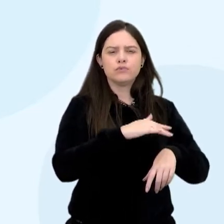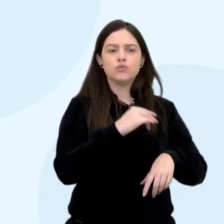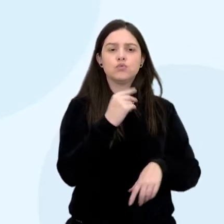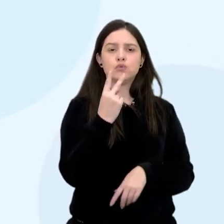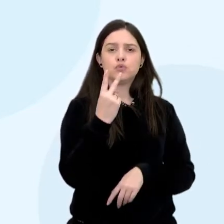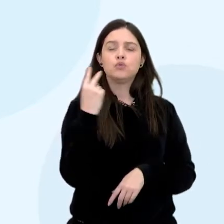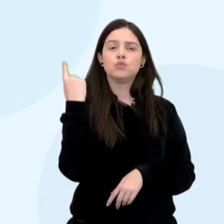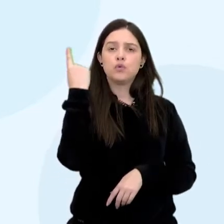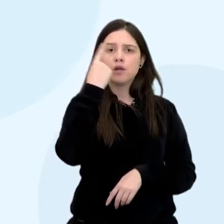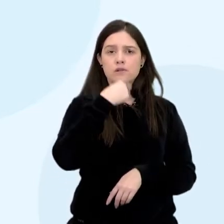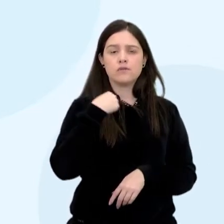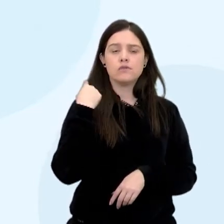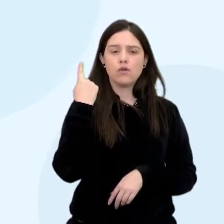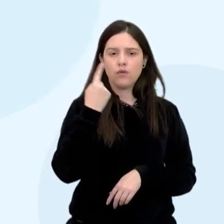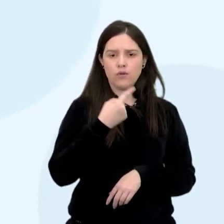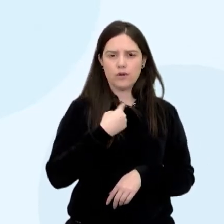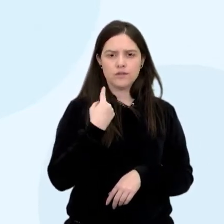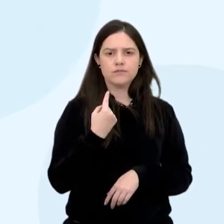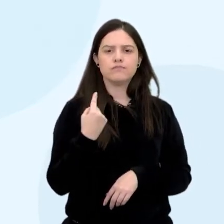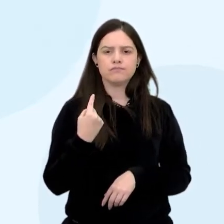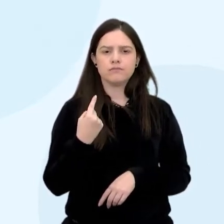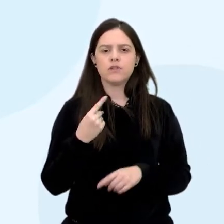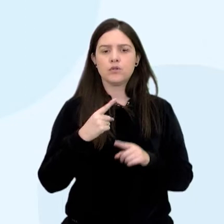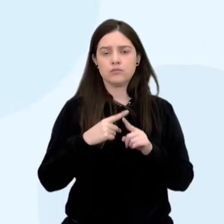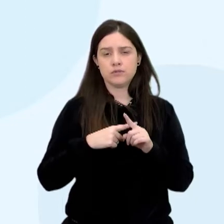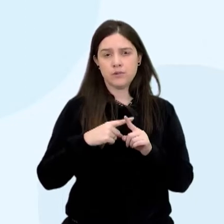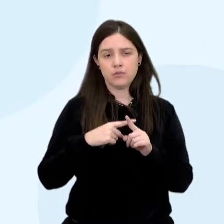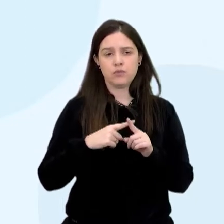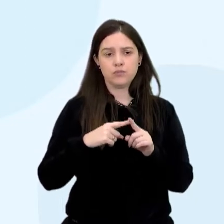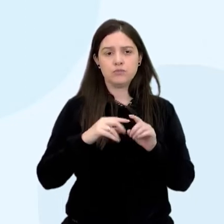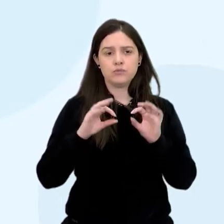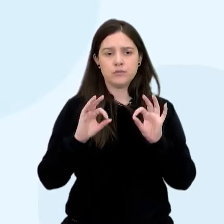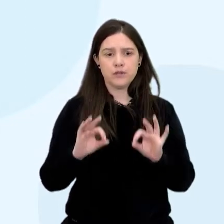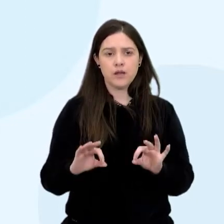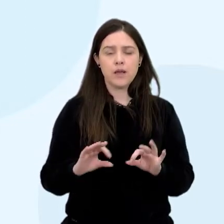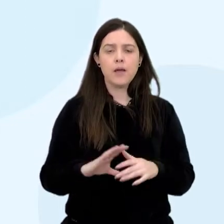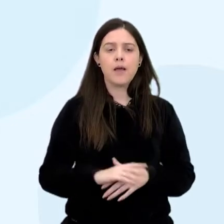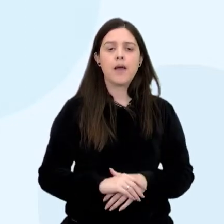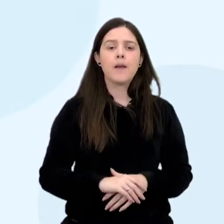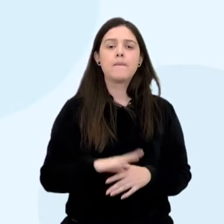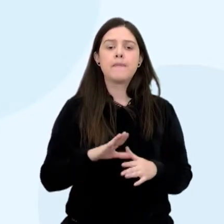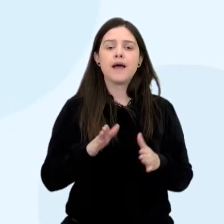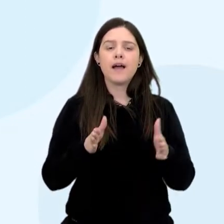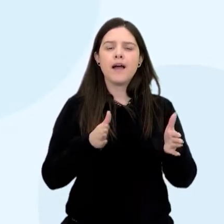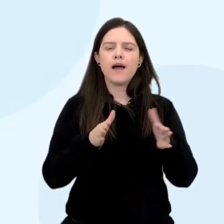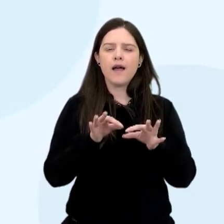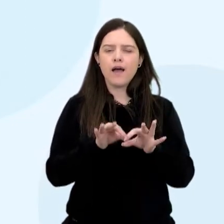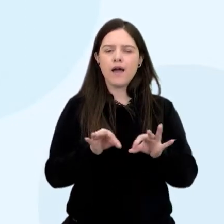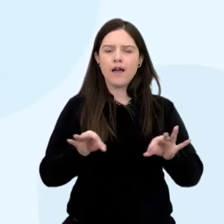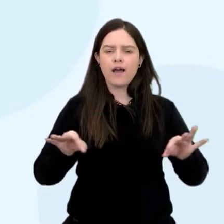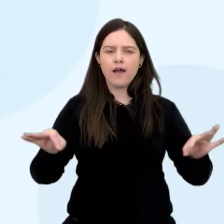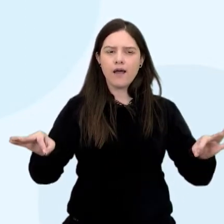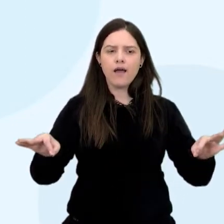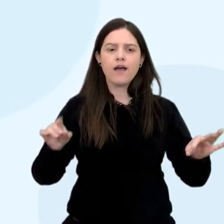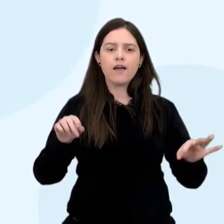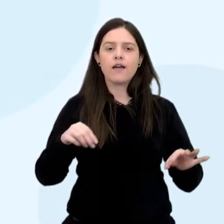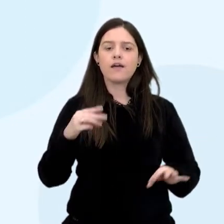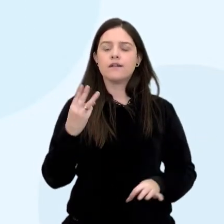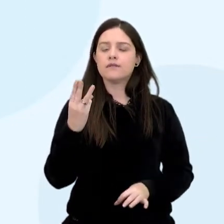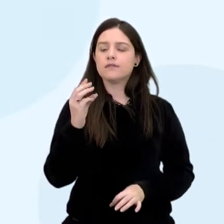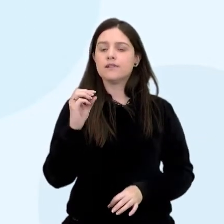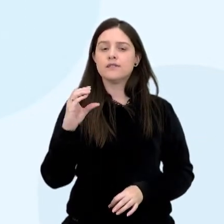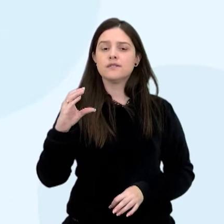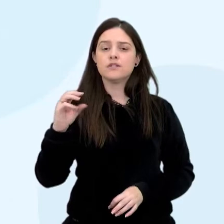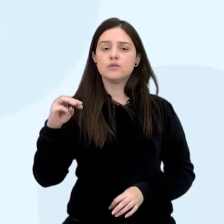que passava, né, com um termômetro digital. Foi medida inicialmente a temperatura da superfície no solo a 30 centímetros, para ter